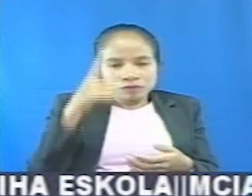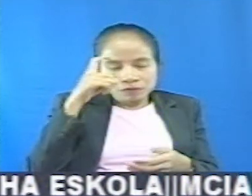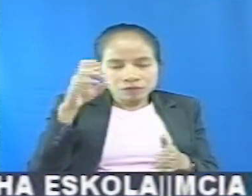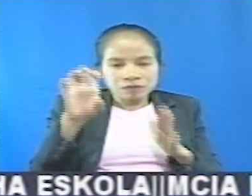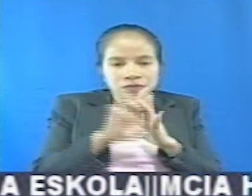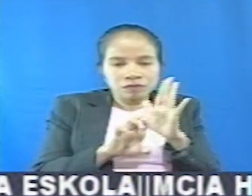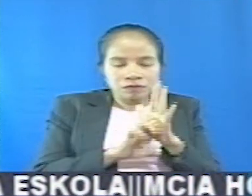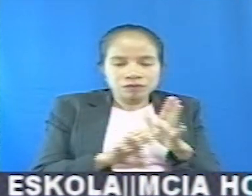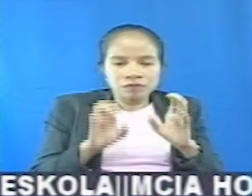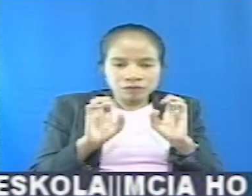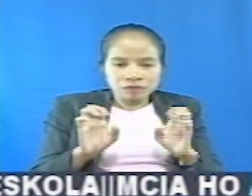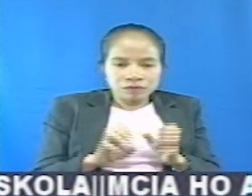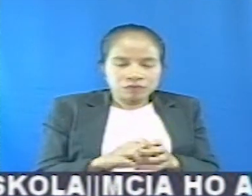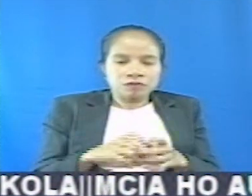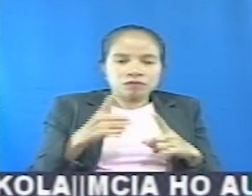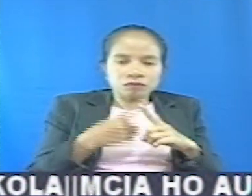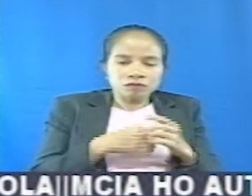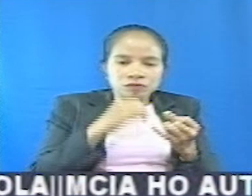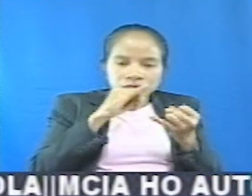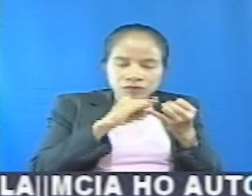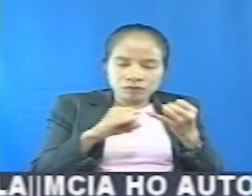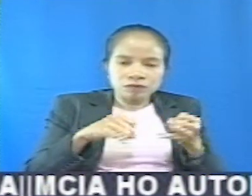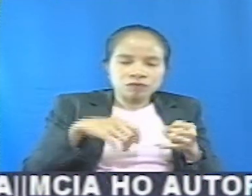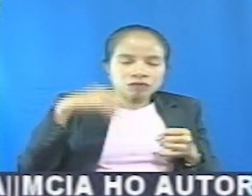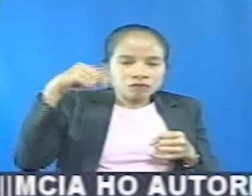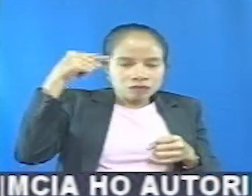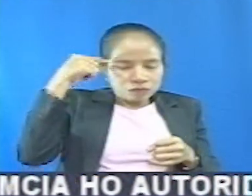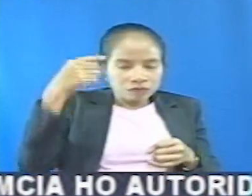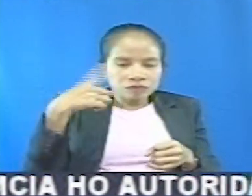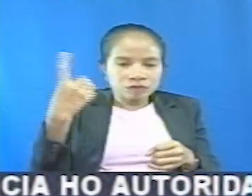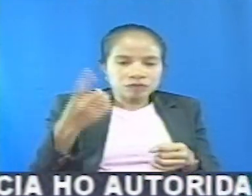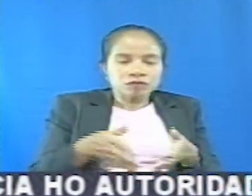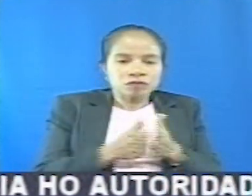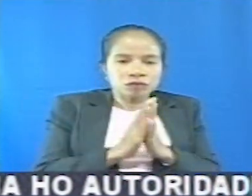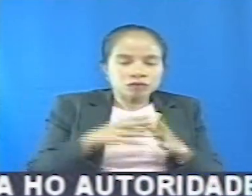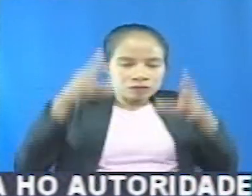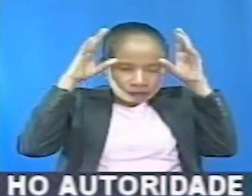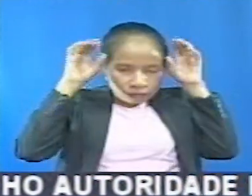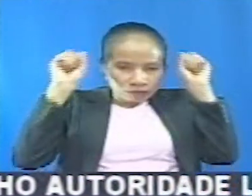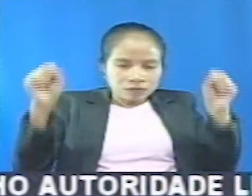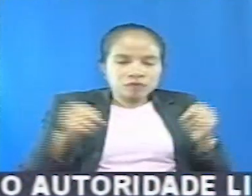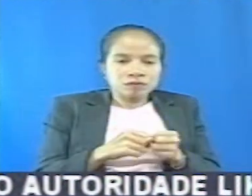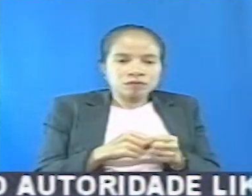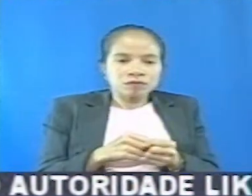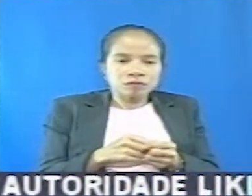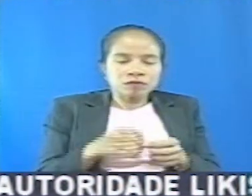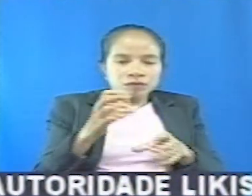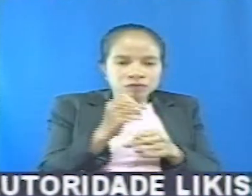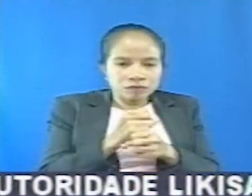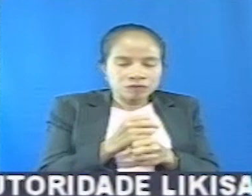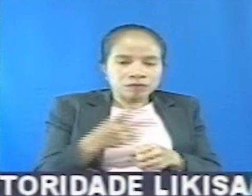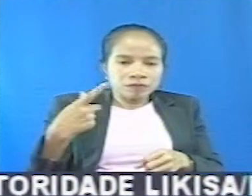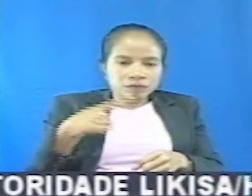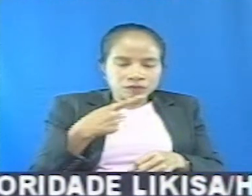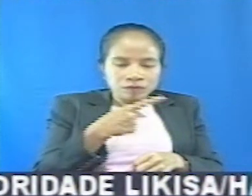estado emergencia kada fulan ikus. Governo sempre husu ba presidente republika, atu aceta saun husi